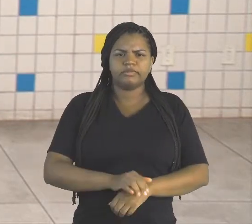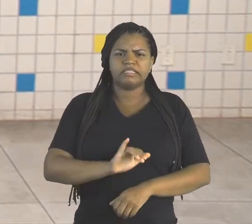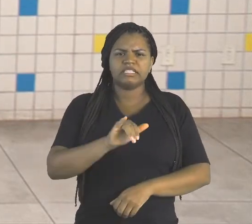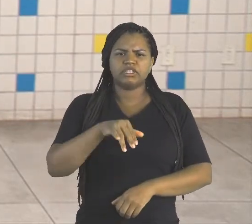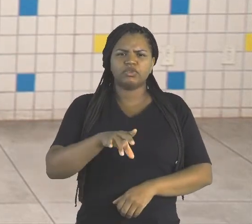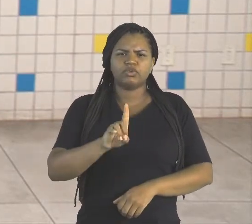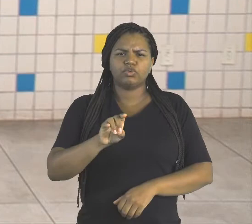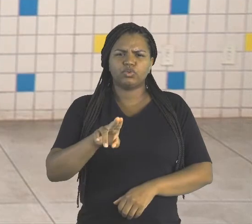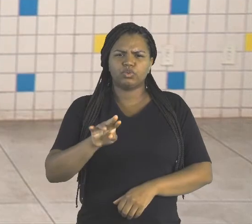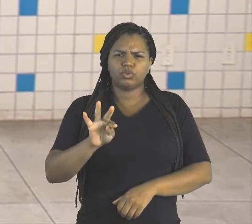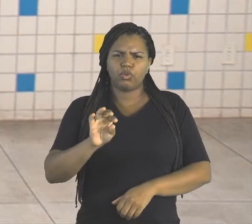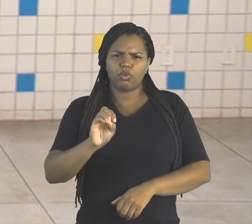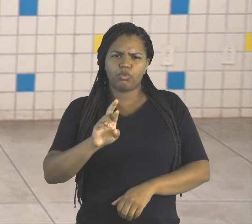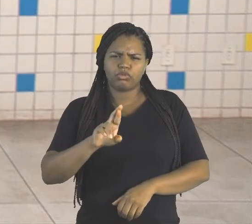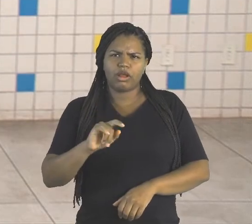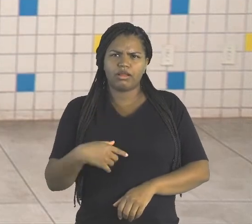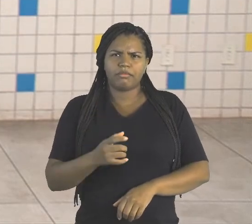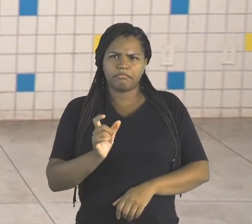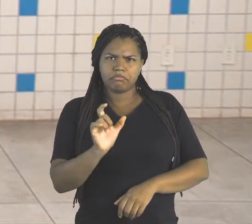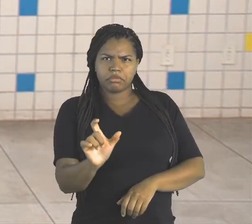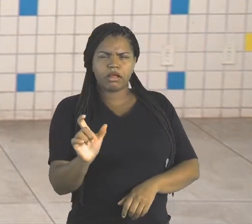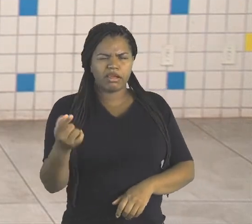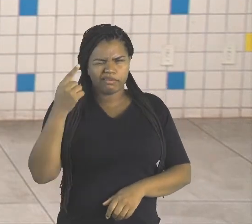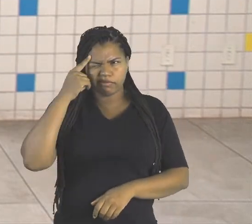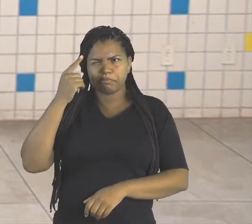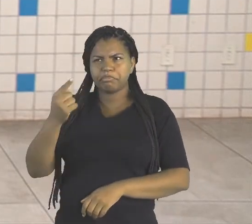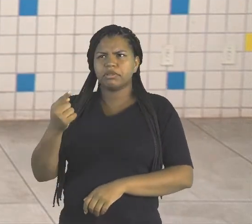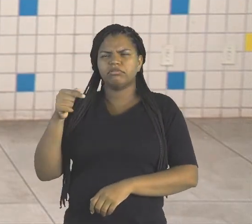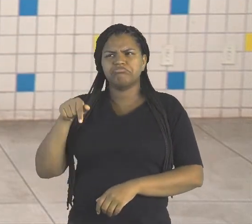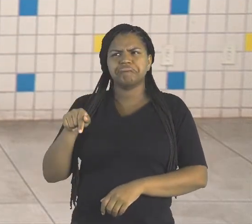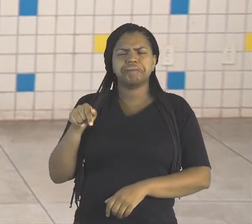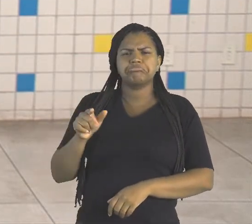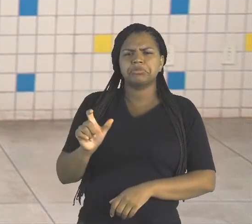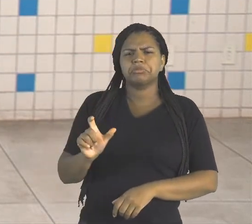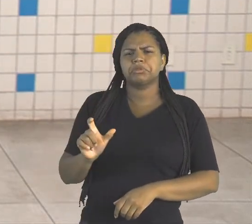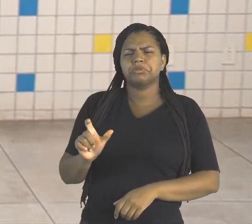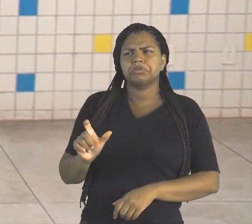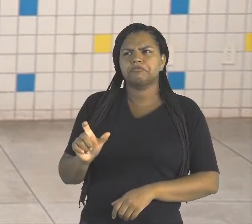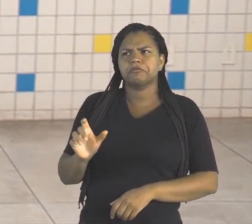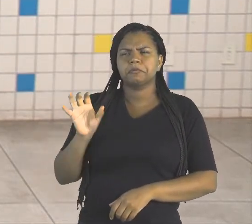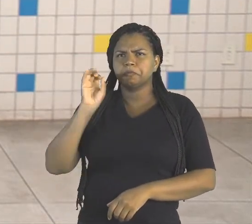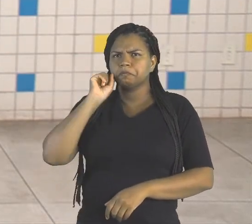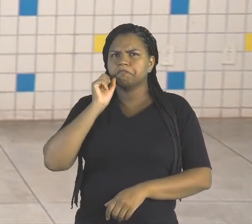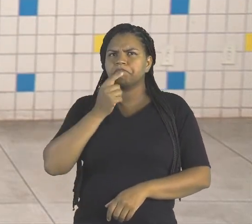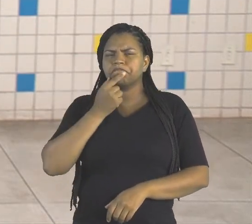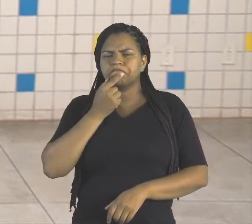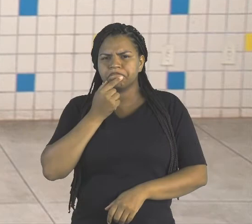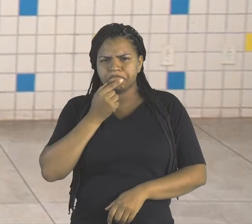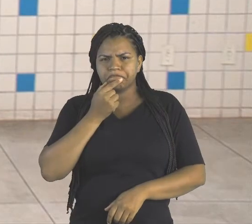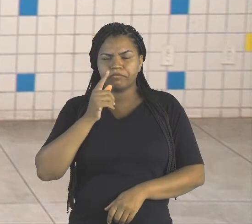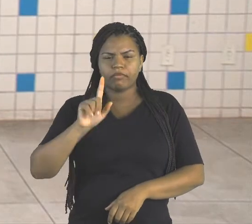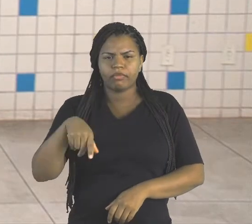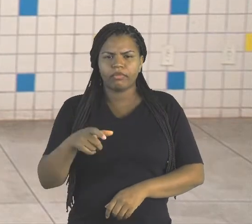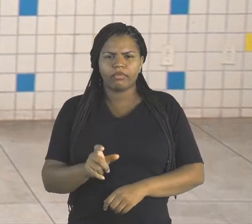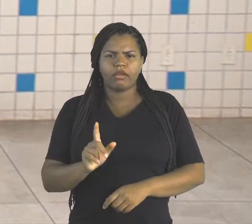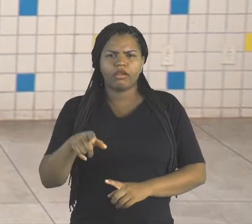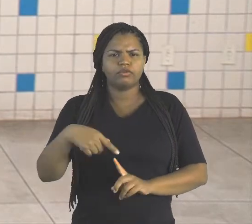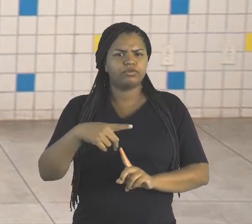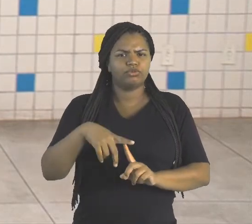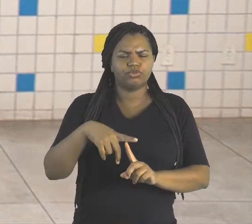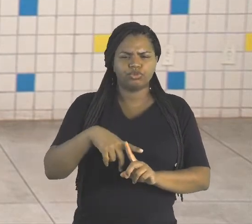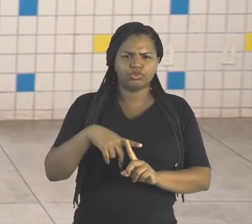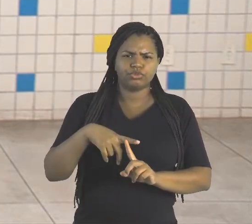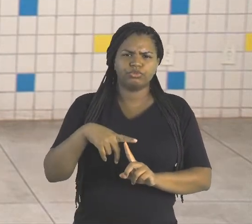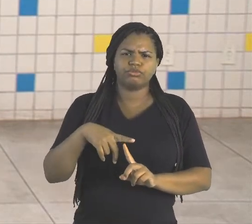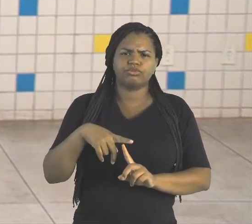que é essa palavra, o que você vê na sua cabeça quando você escuta essa palavra? Indutores. Essa, pessoal, é uma espécie